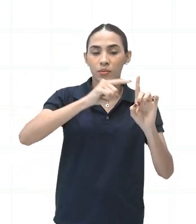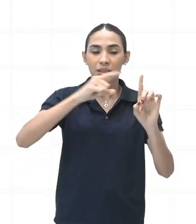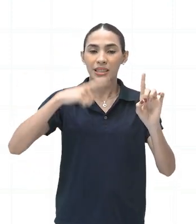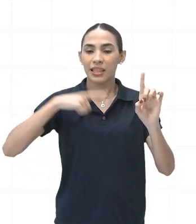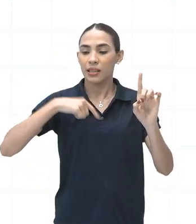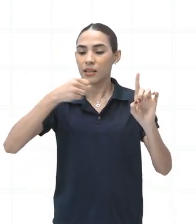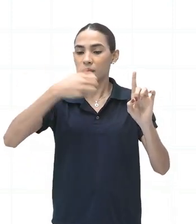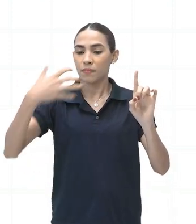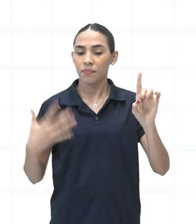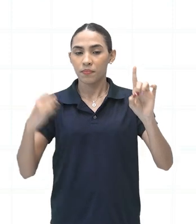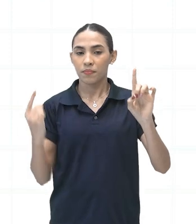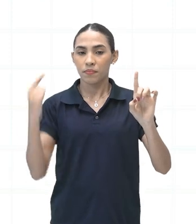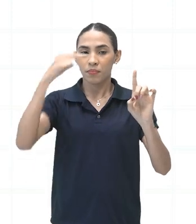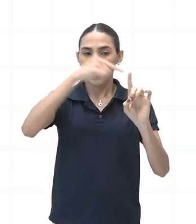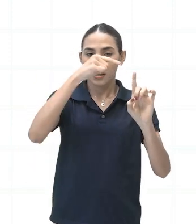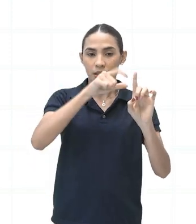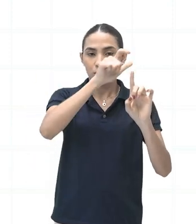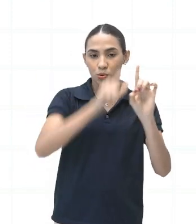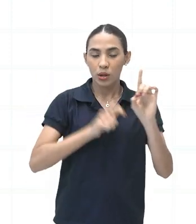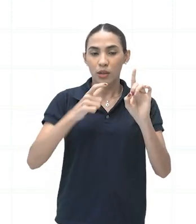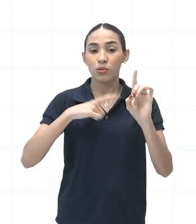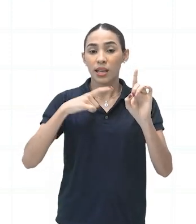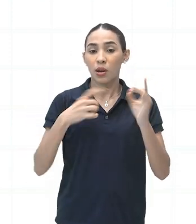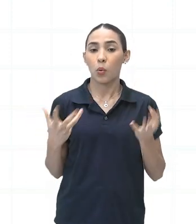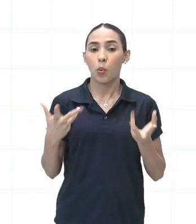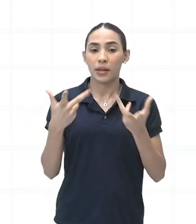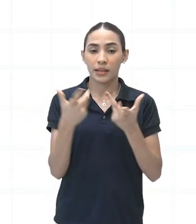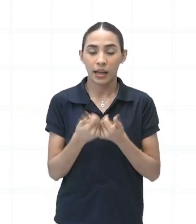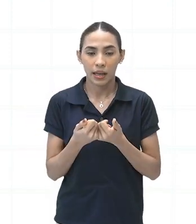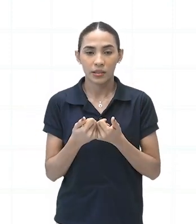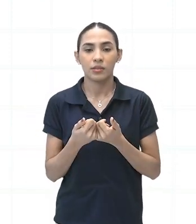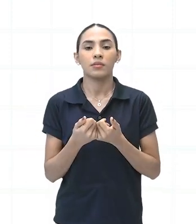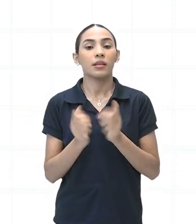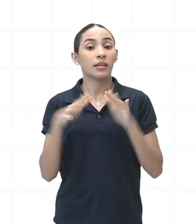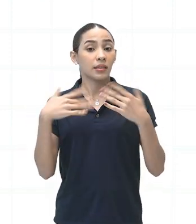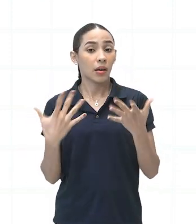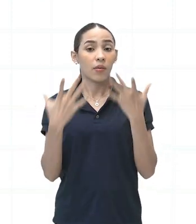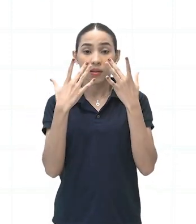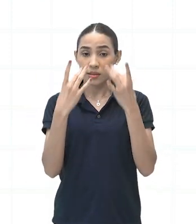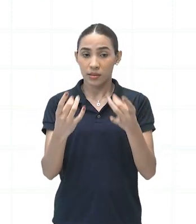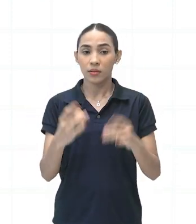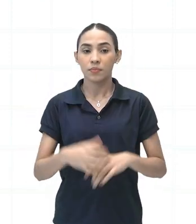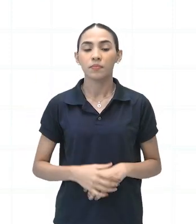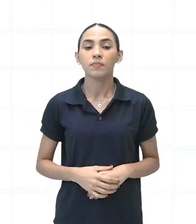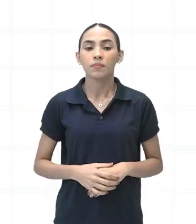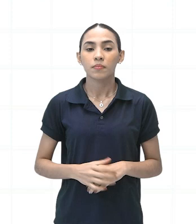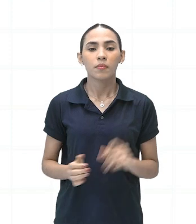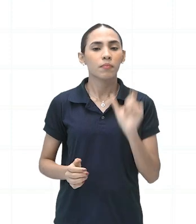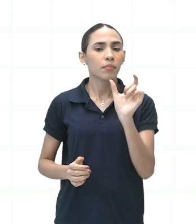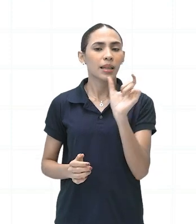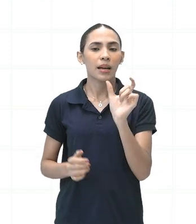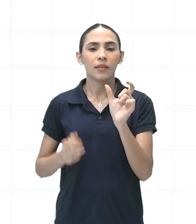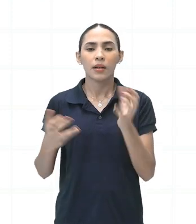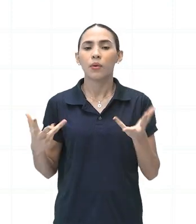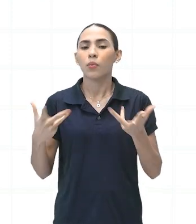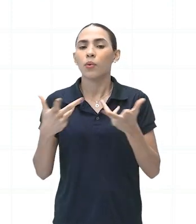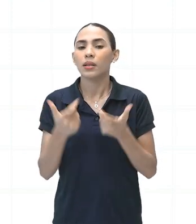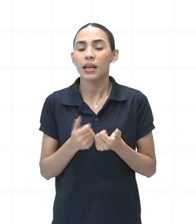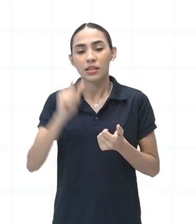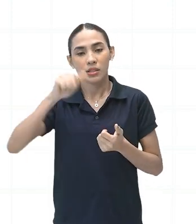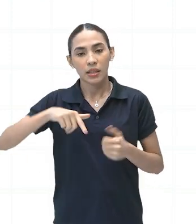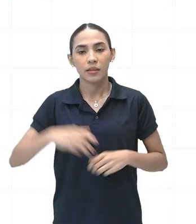né? Que traz qualidade para o meu sujeito. Então, já fico atento aqui. Essa palavra que dá qualidade eu vou chamar